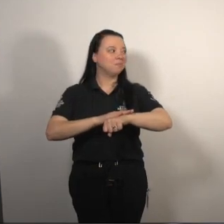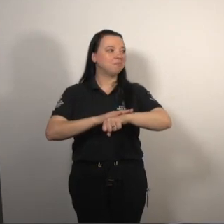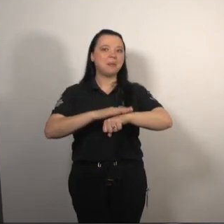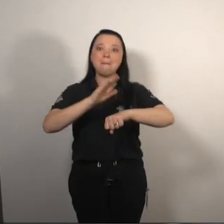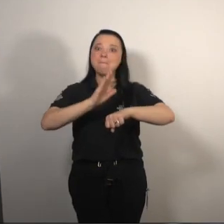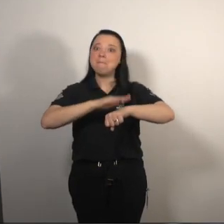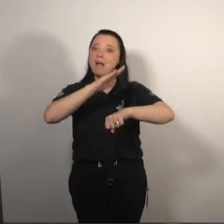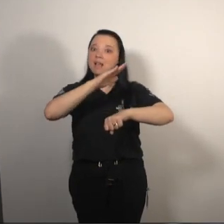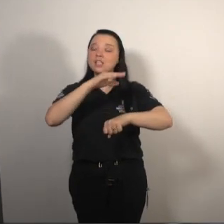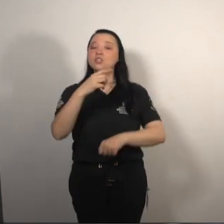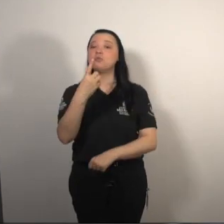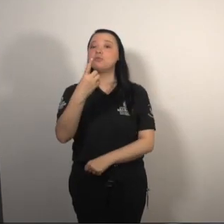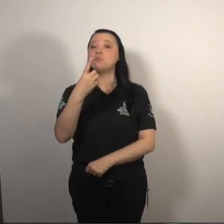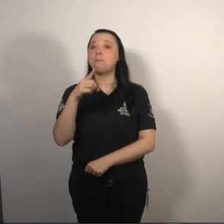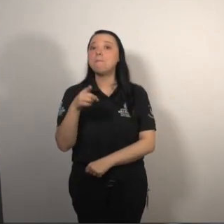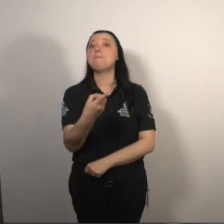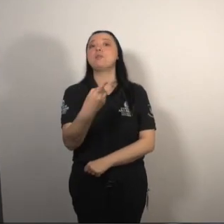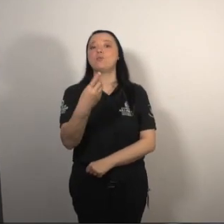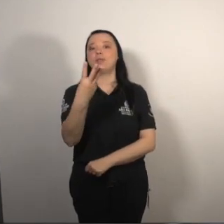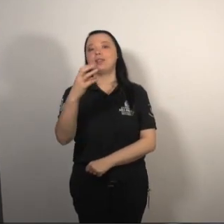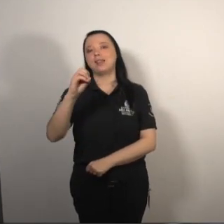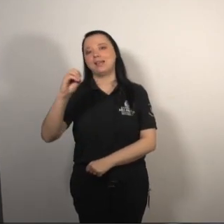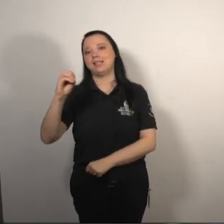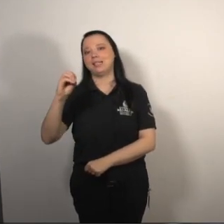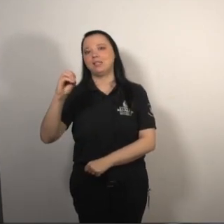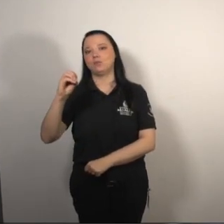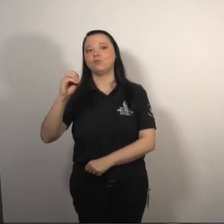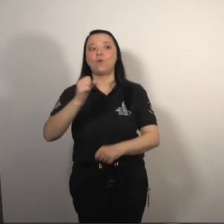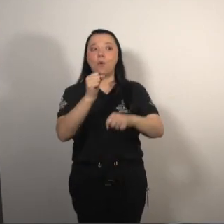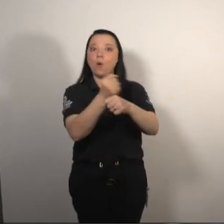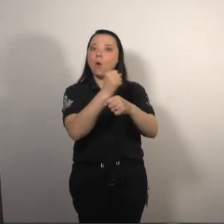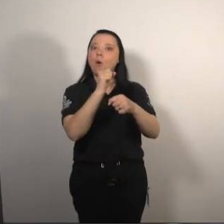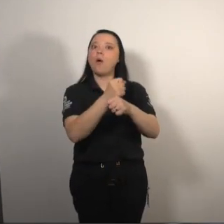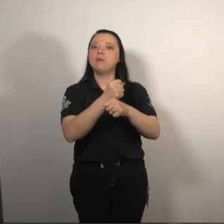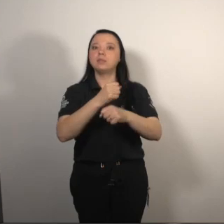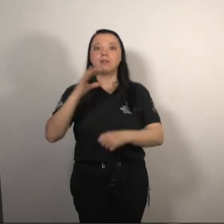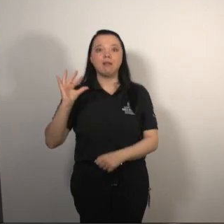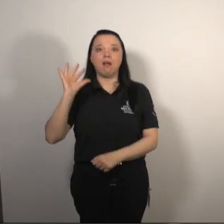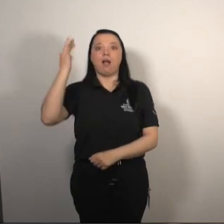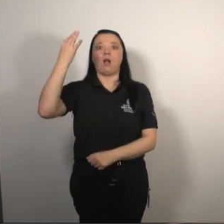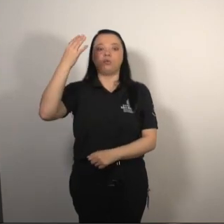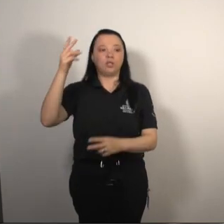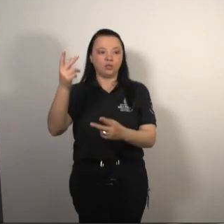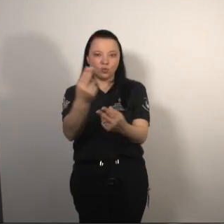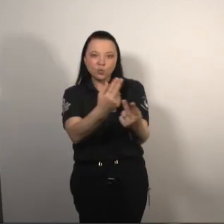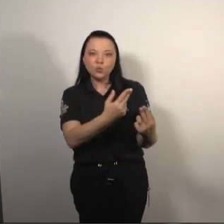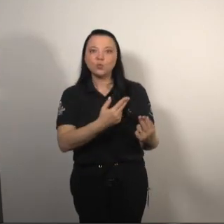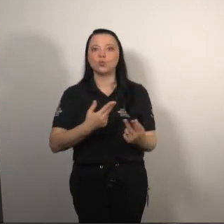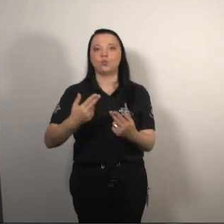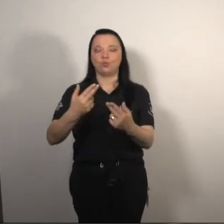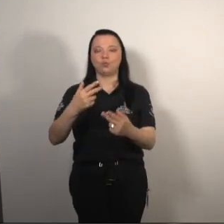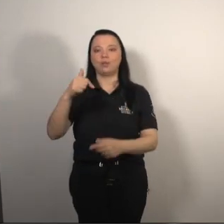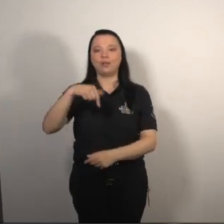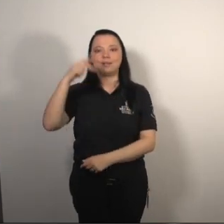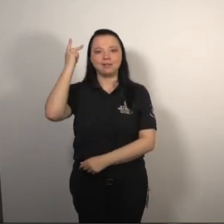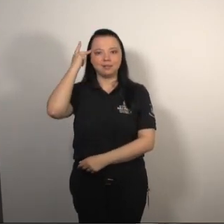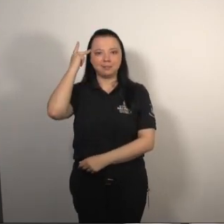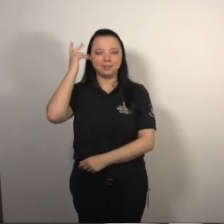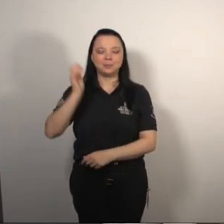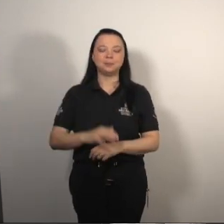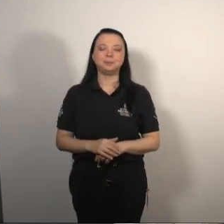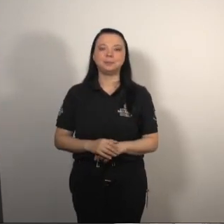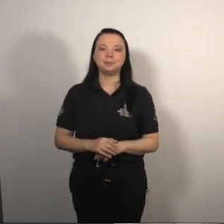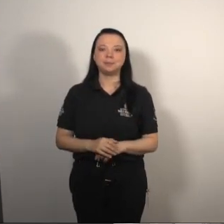mais de 1.300 obras que acontecem simultaneamente hoje na cidade de São Paulo. Quero, antes de entrar nos